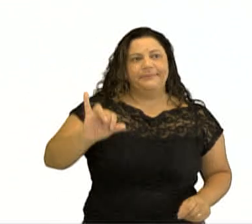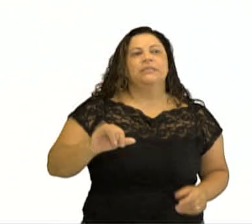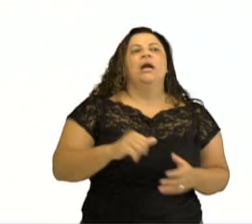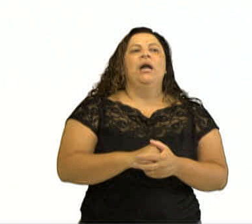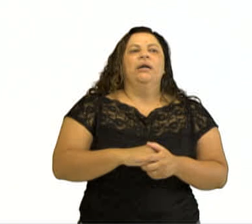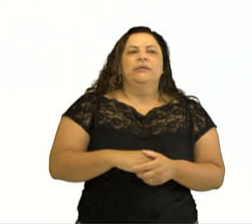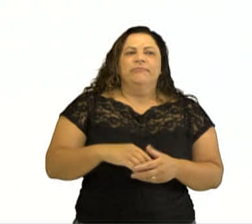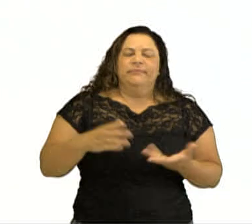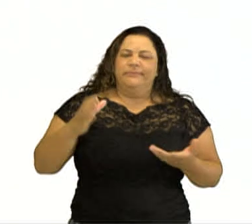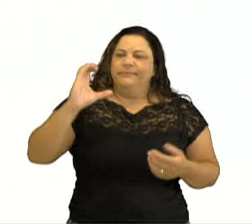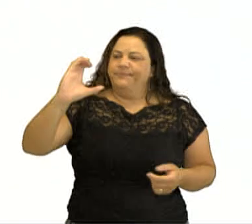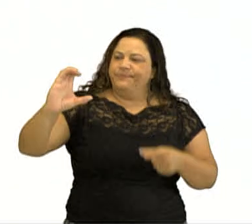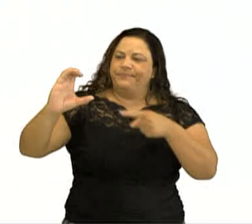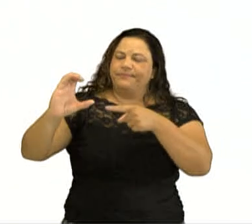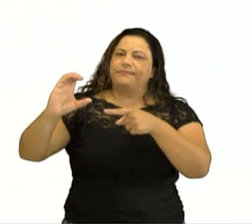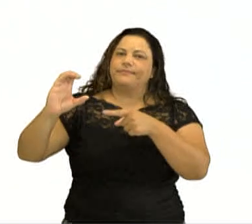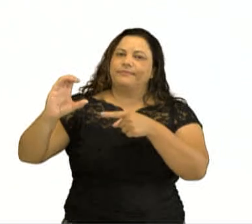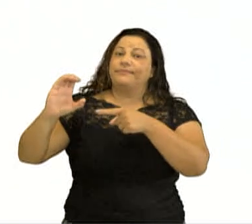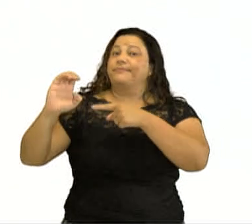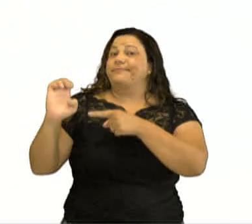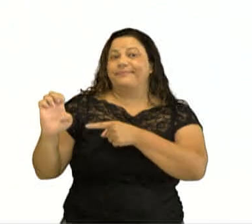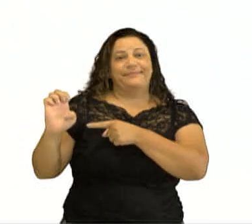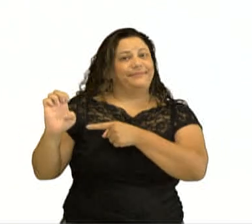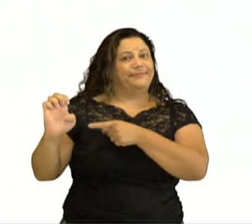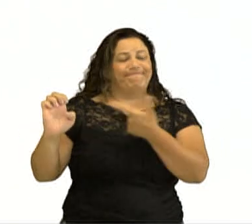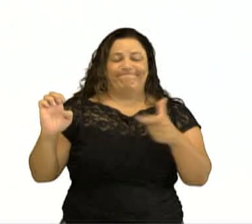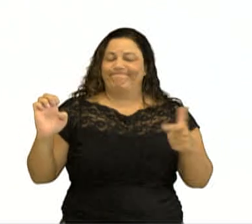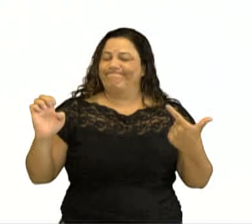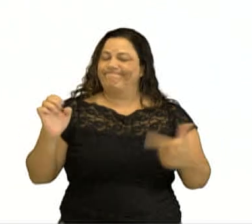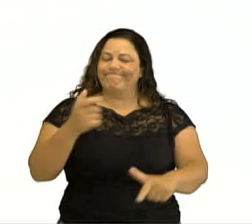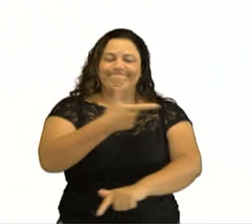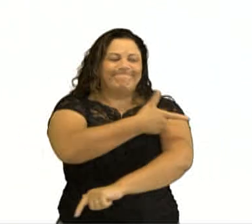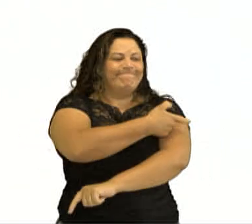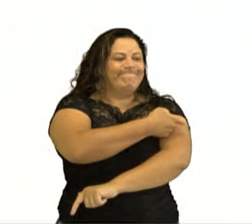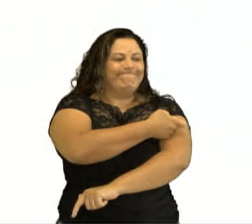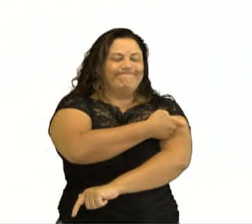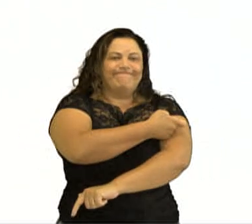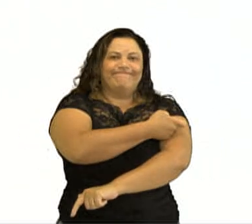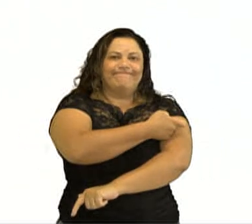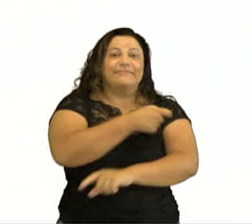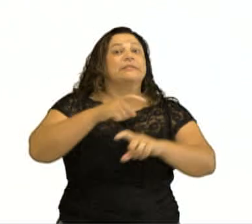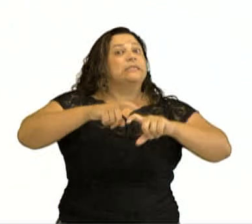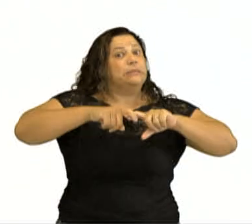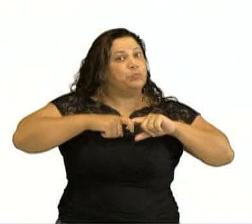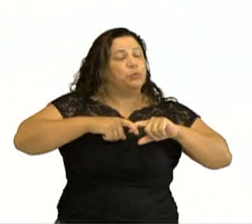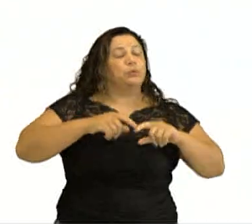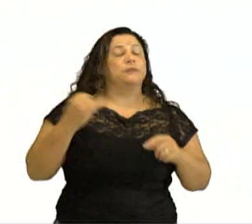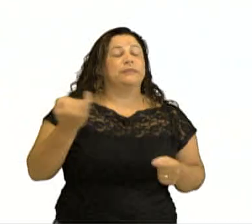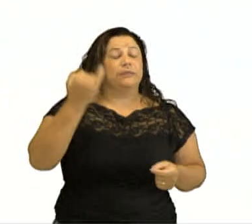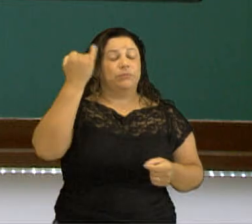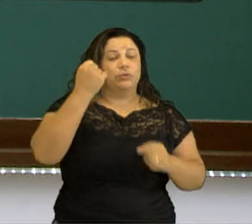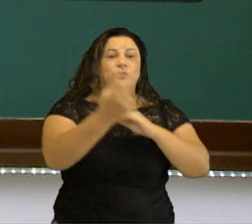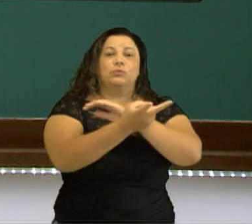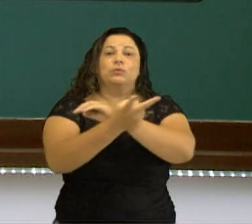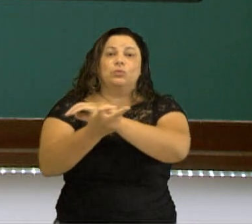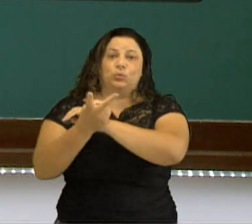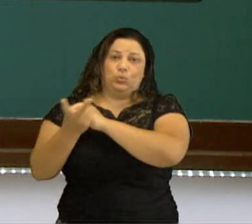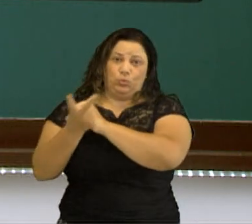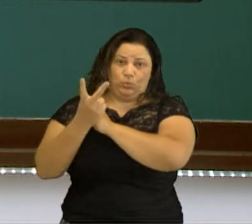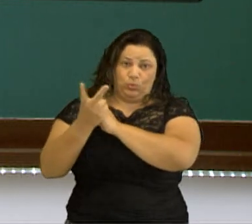contra a hepatite C e hepatite E, não temos vacina ainda. Por isso é importante você tomar aqueles cuidados de